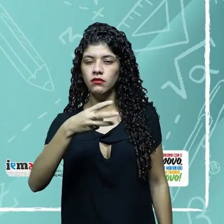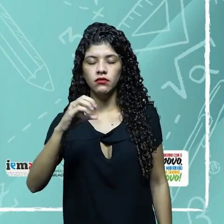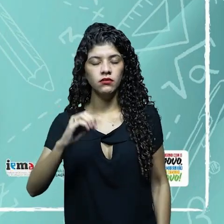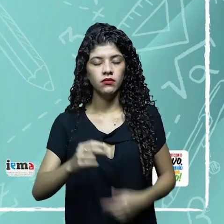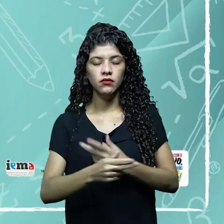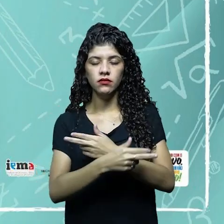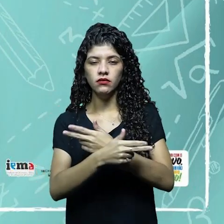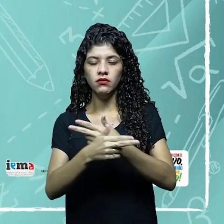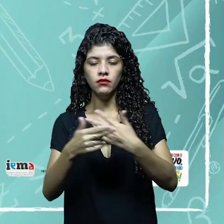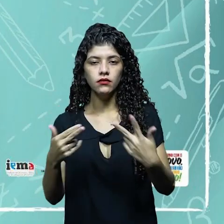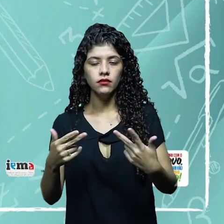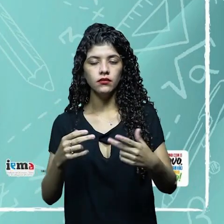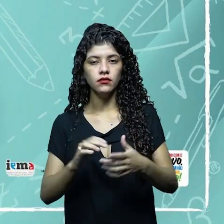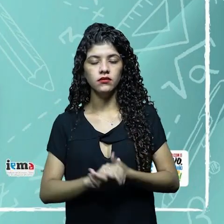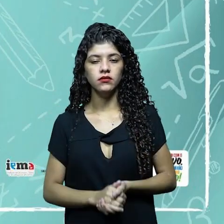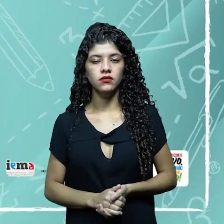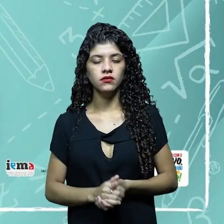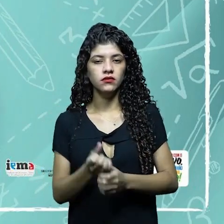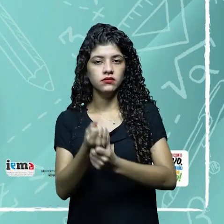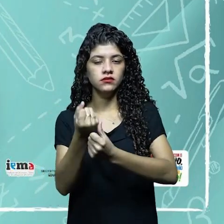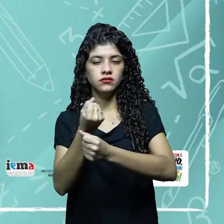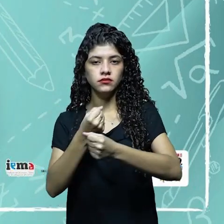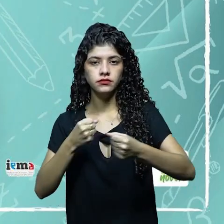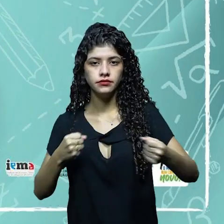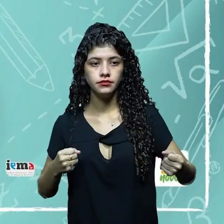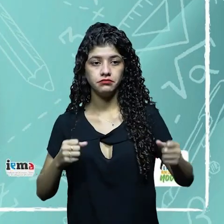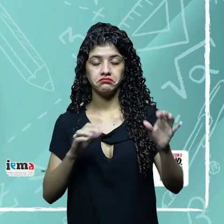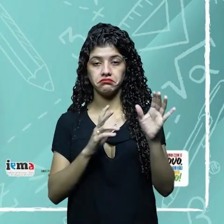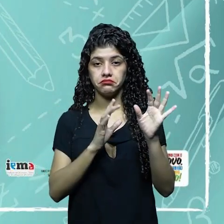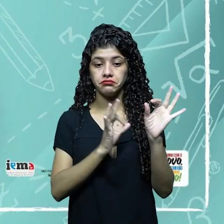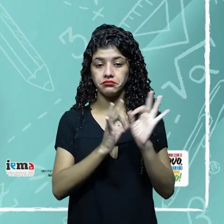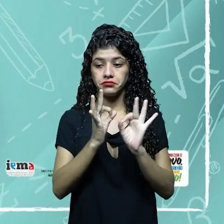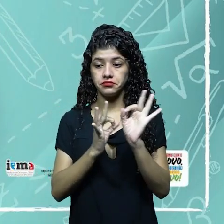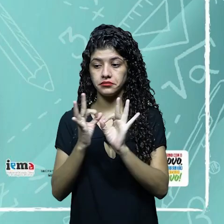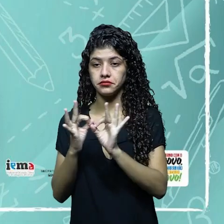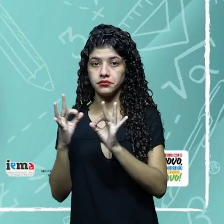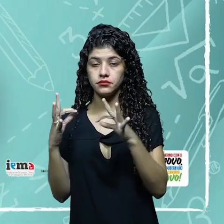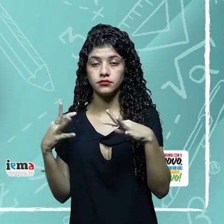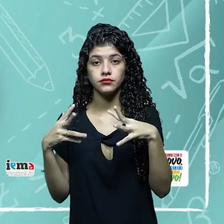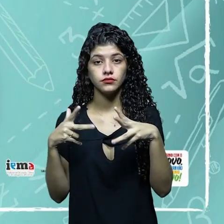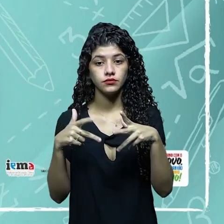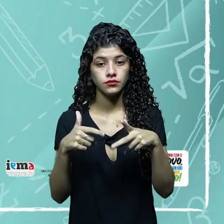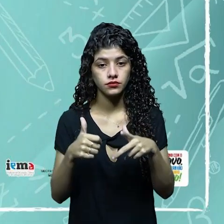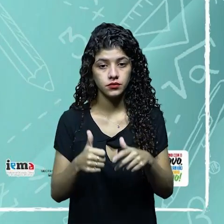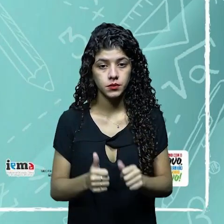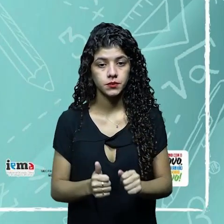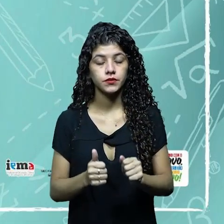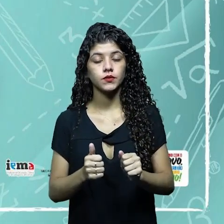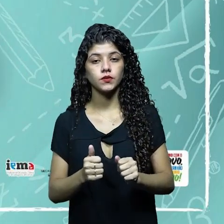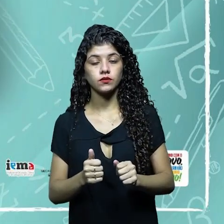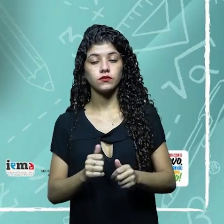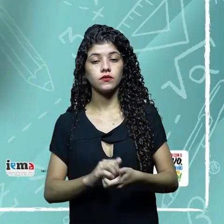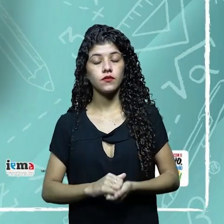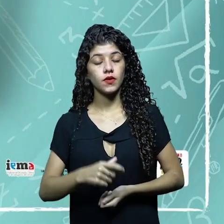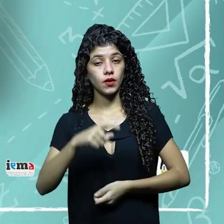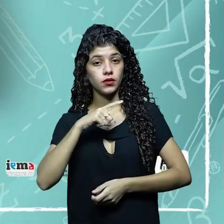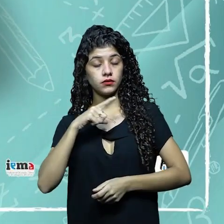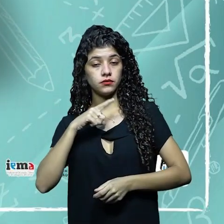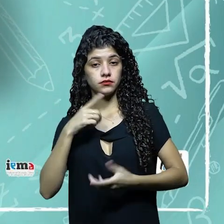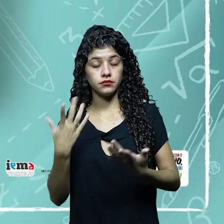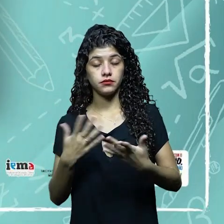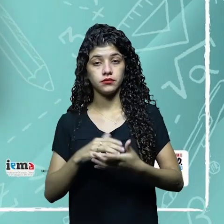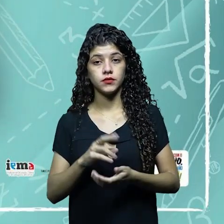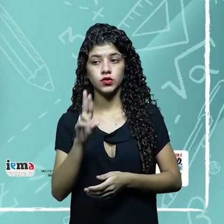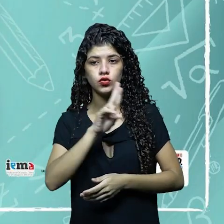bem grossas. Daí você configura todas essas leias, né, todos esses itens para esse item,